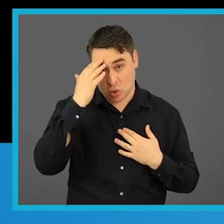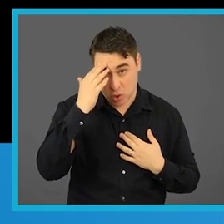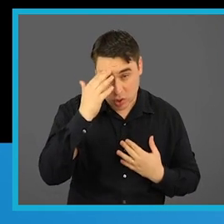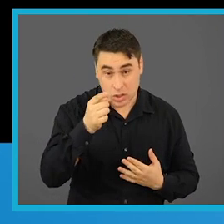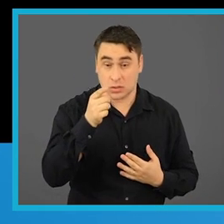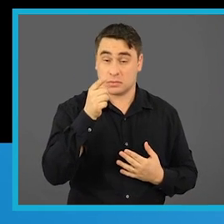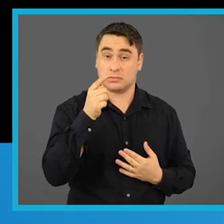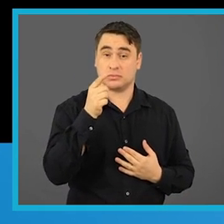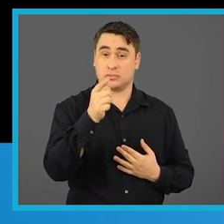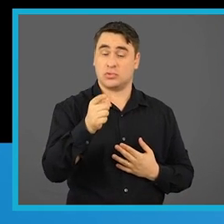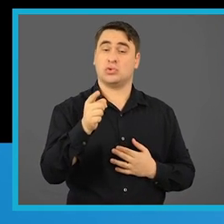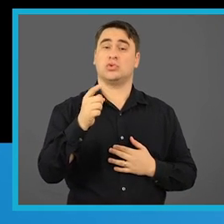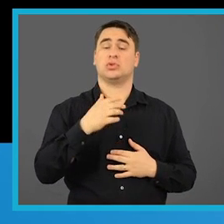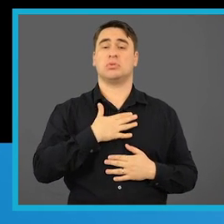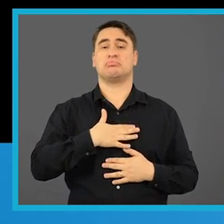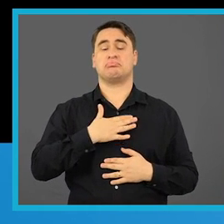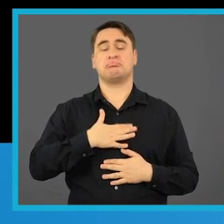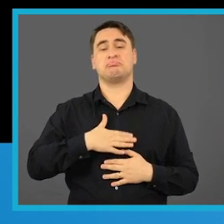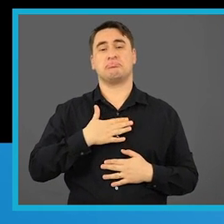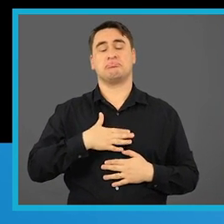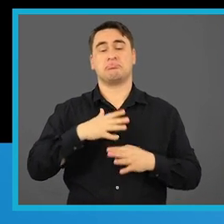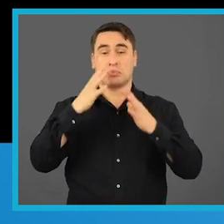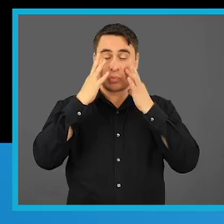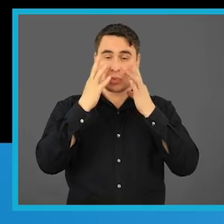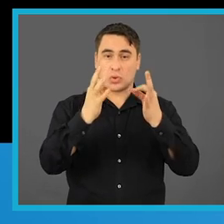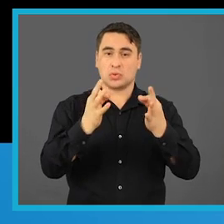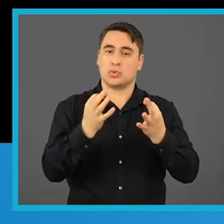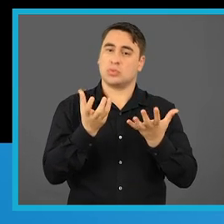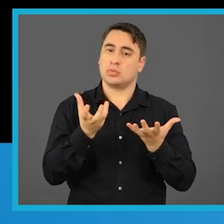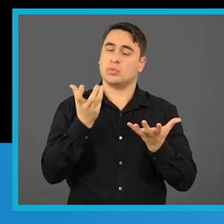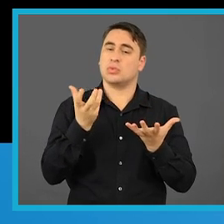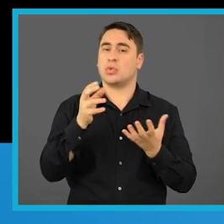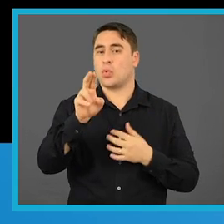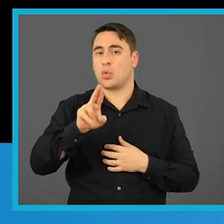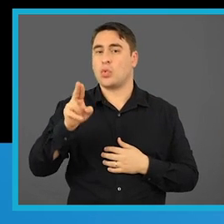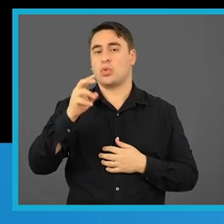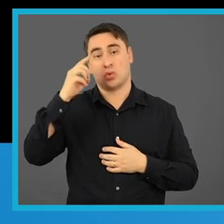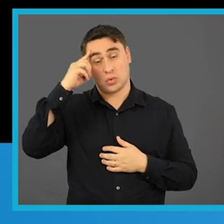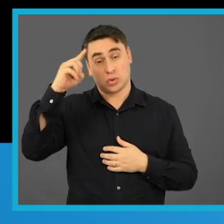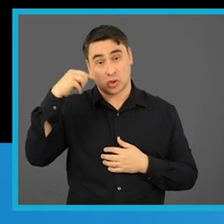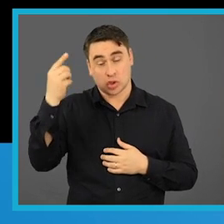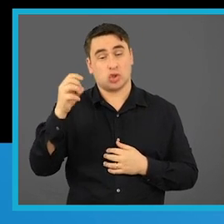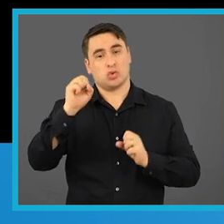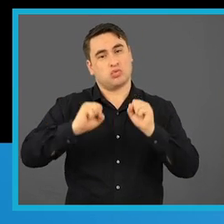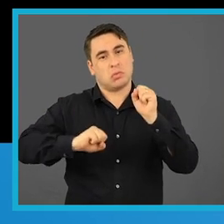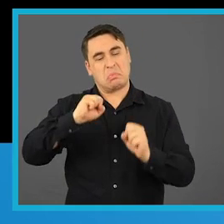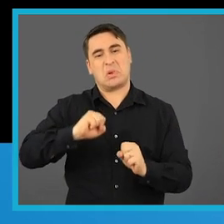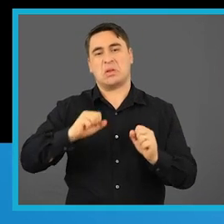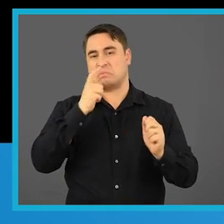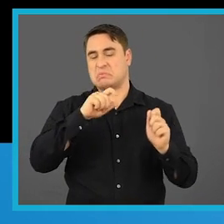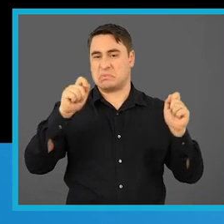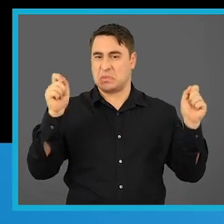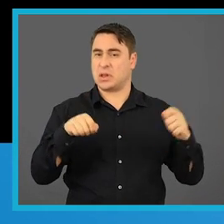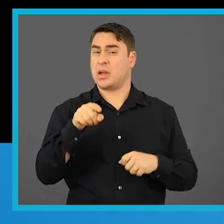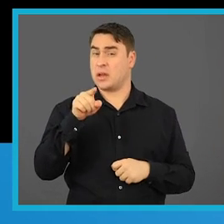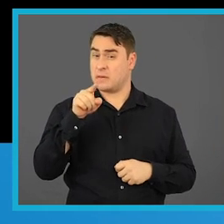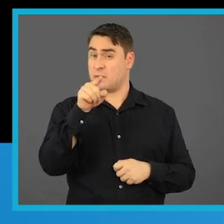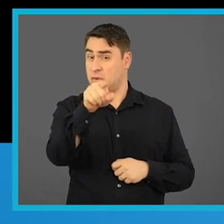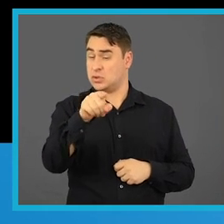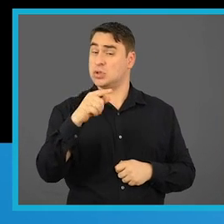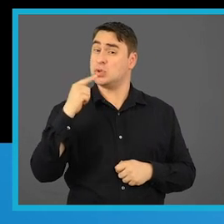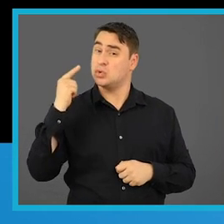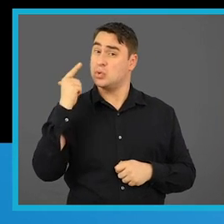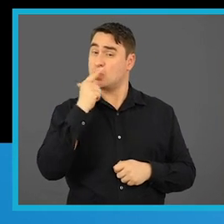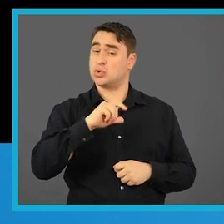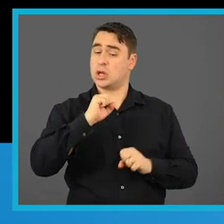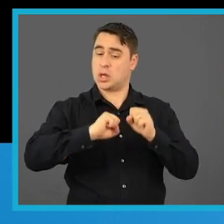Eu agradeço pela sua compreensão, espero que ela seja muito útil no dia a dia da sua empresa e que